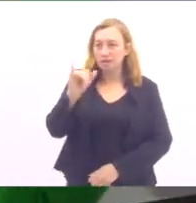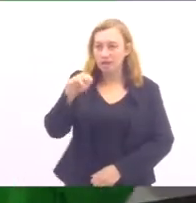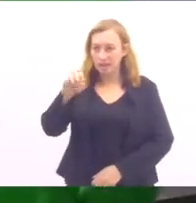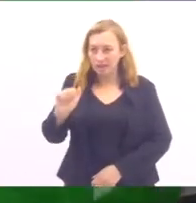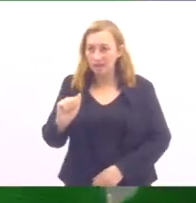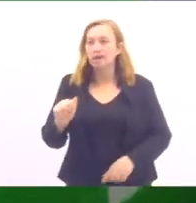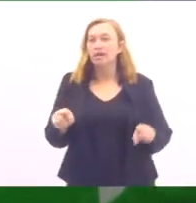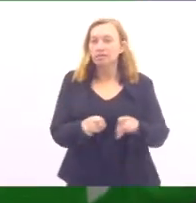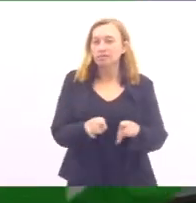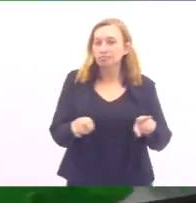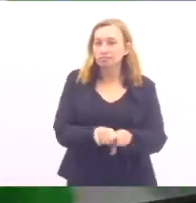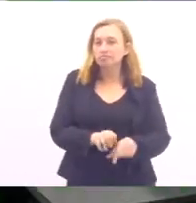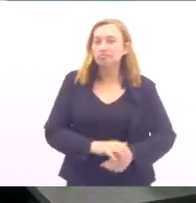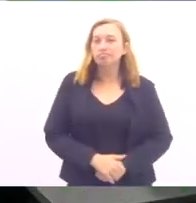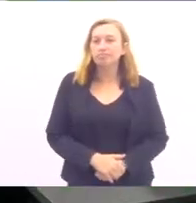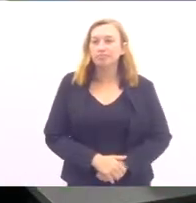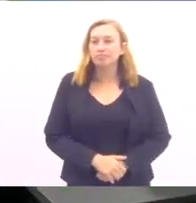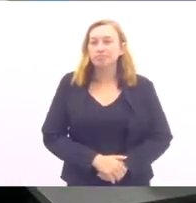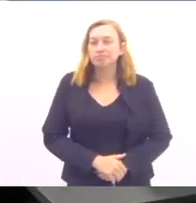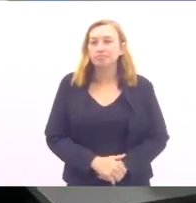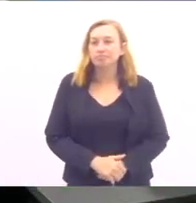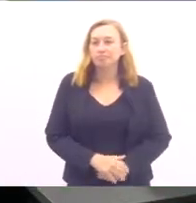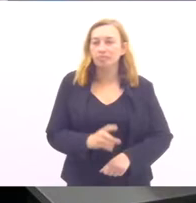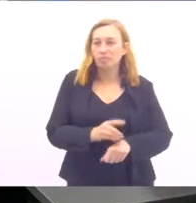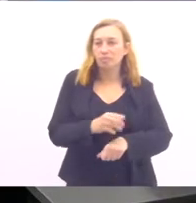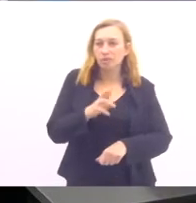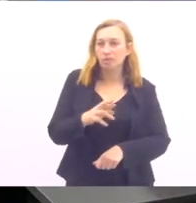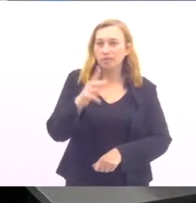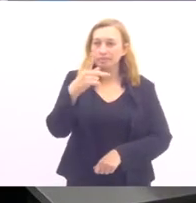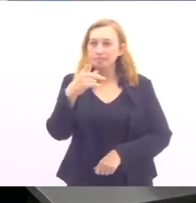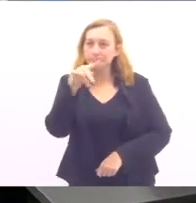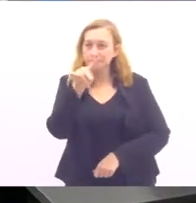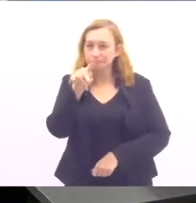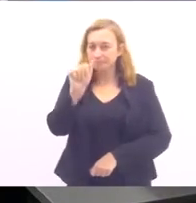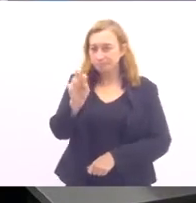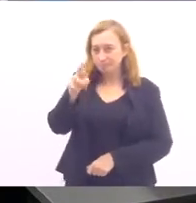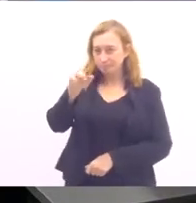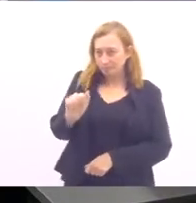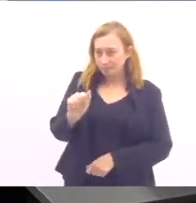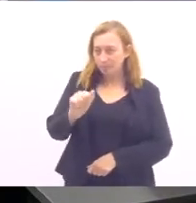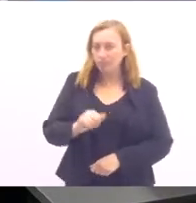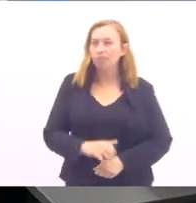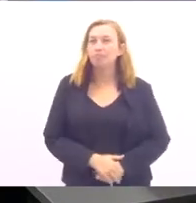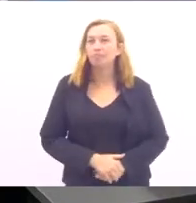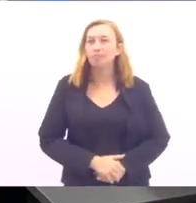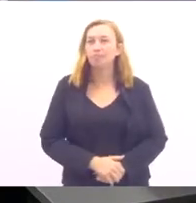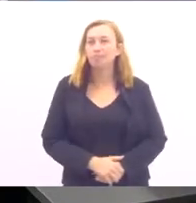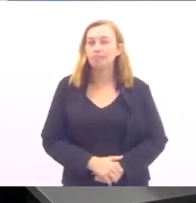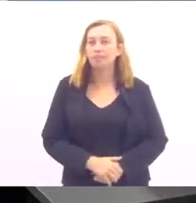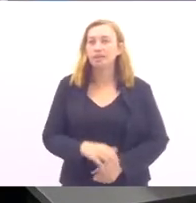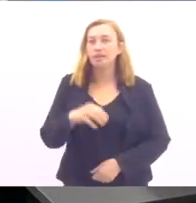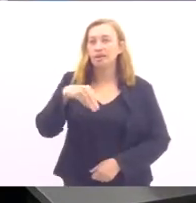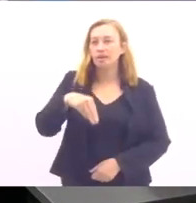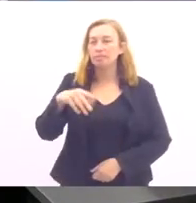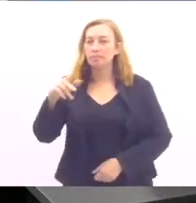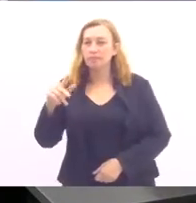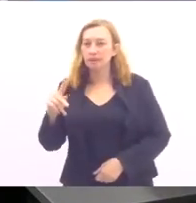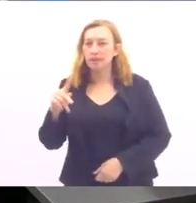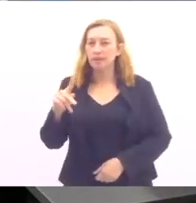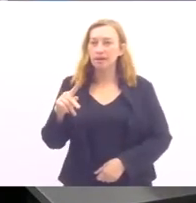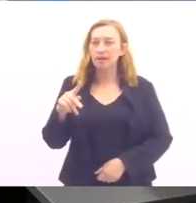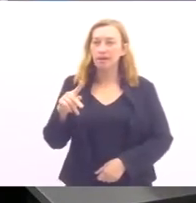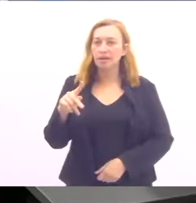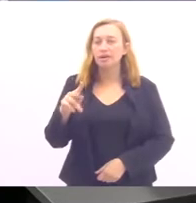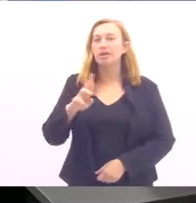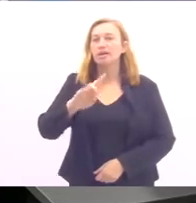e também a doutora Patrícia Gabay, do MPRJ, já